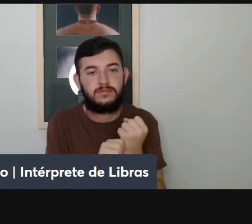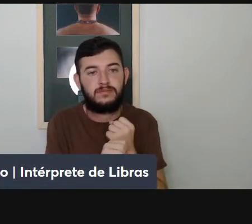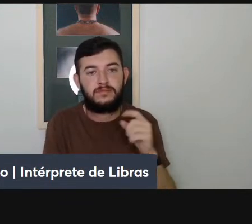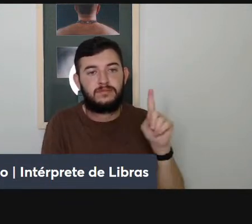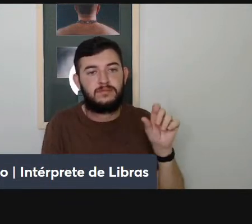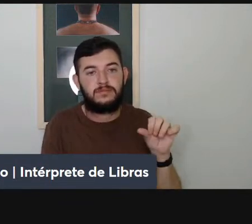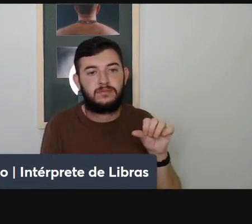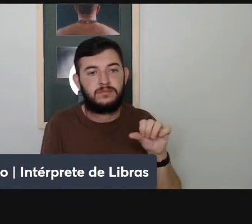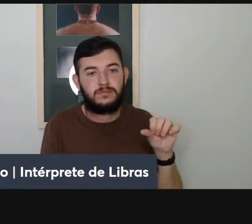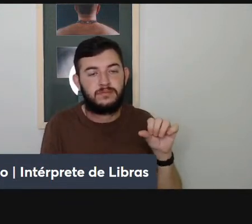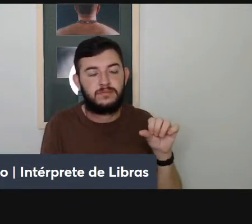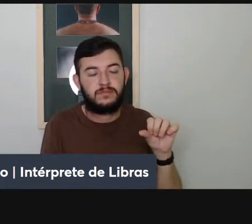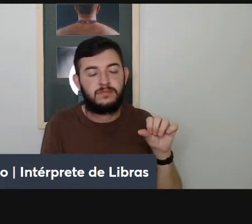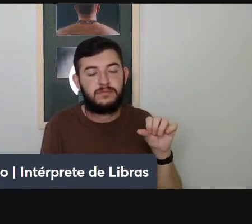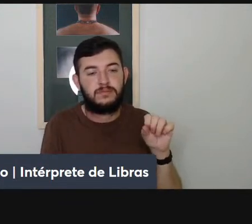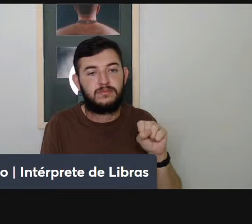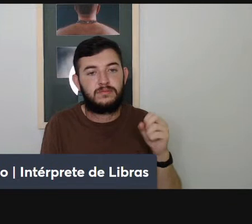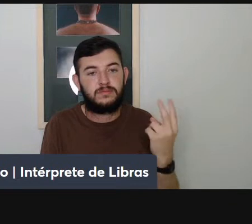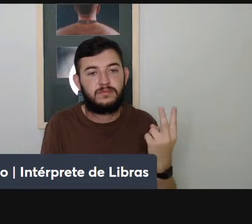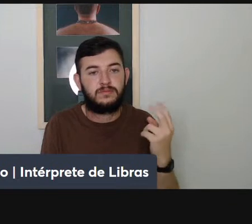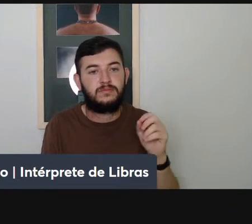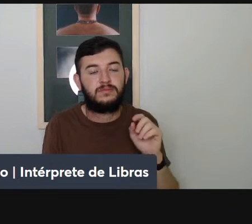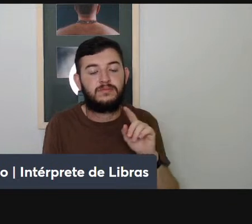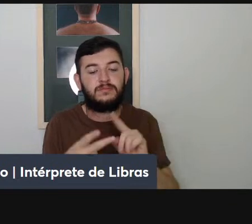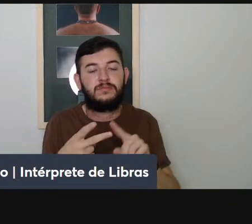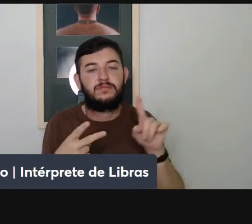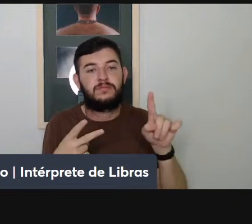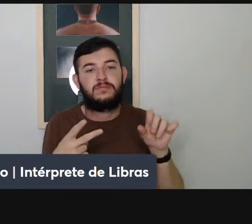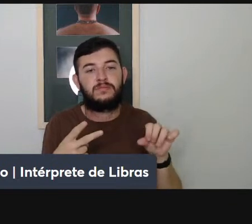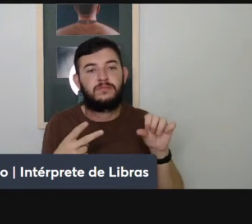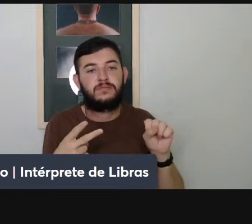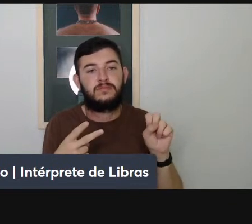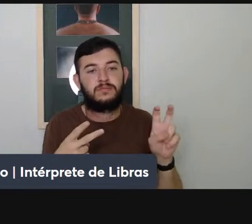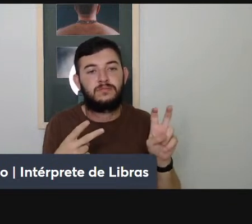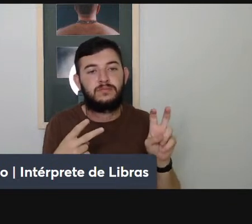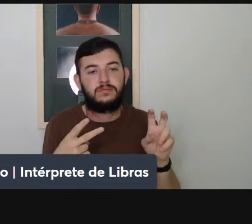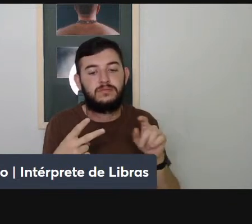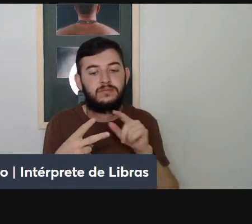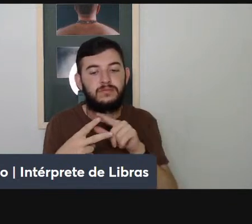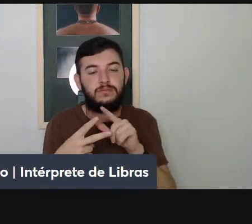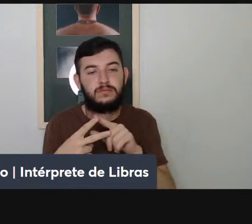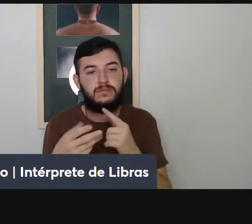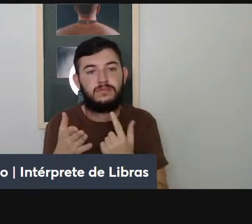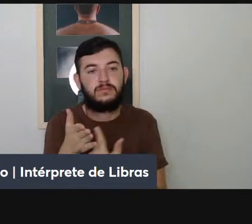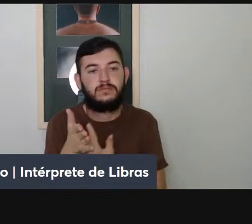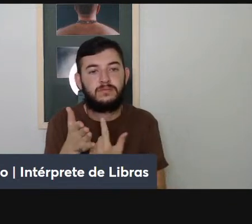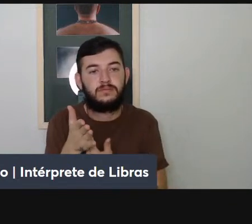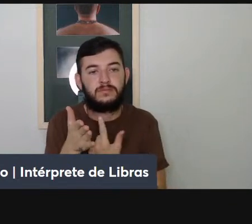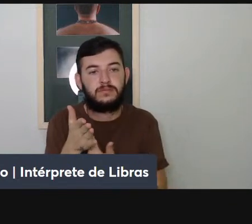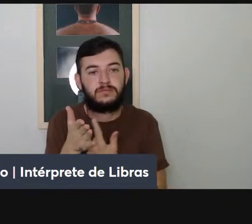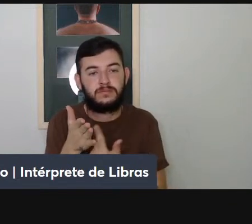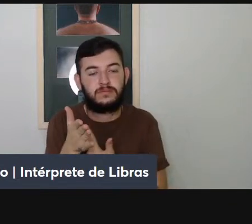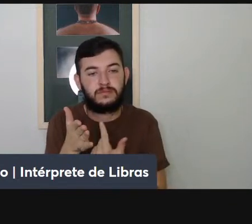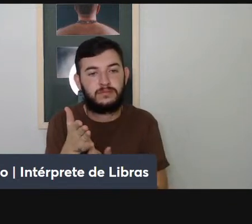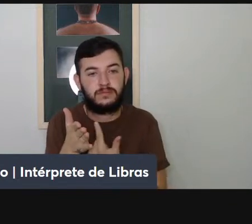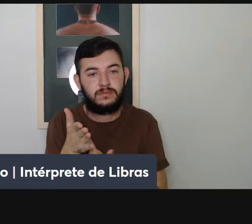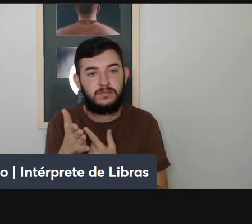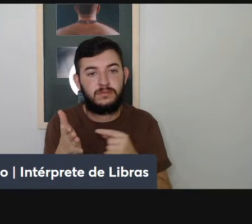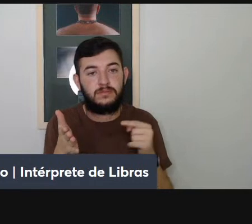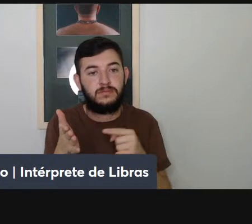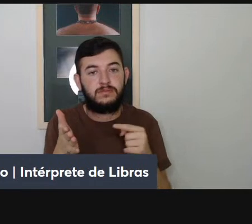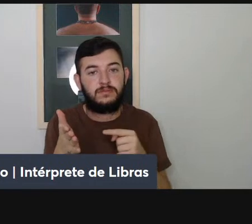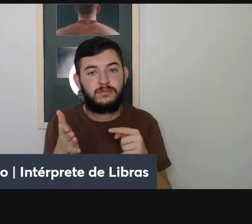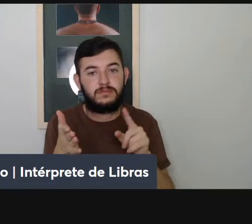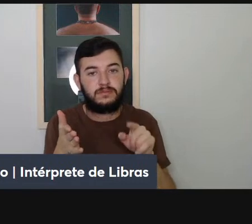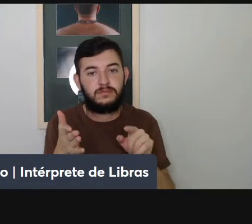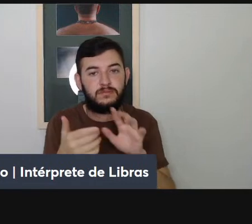1982, e Teachers Work, em 1985. O livro Making Difference, School, Families and Social Division, é